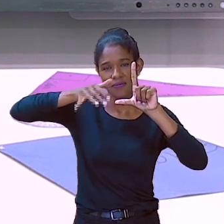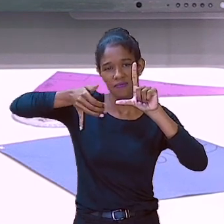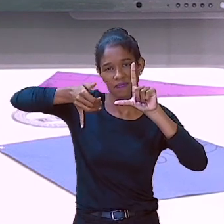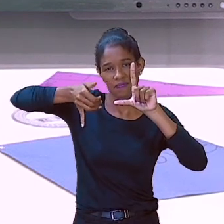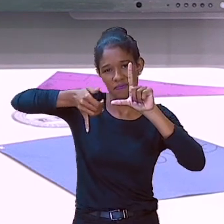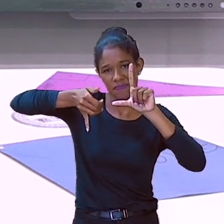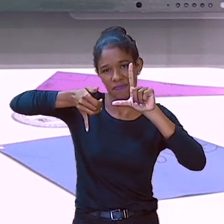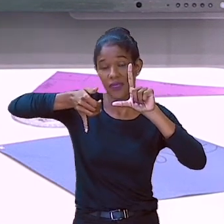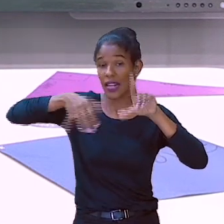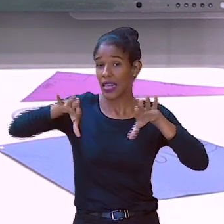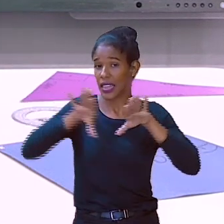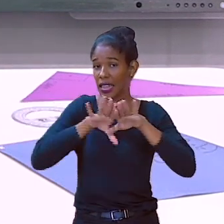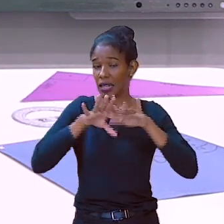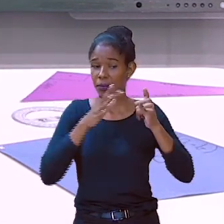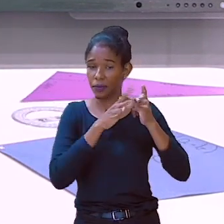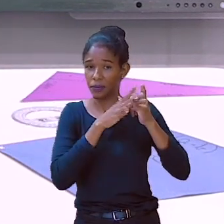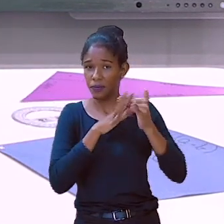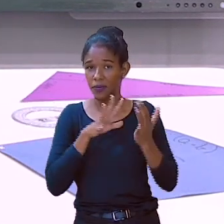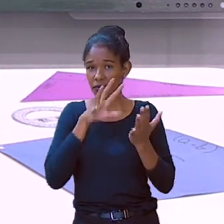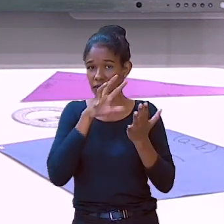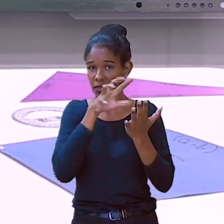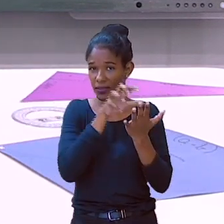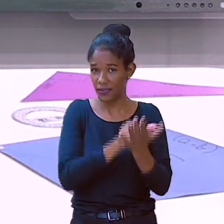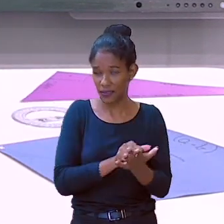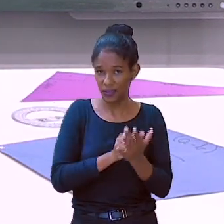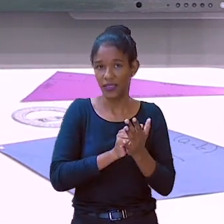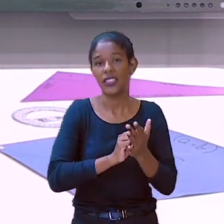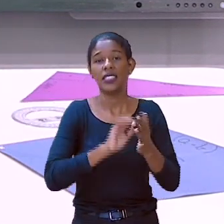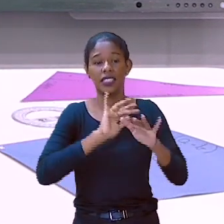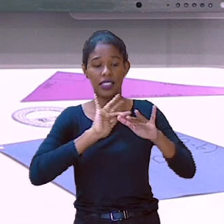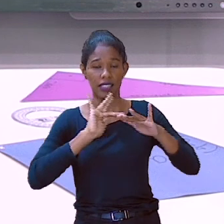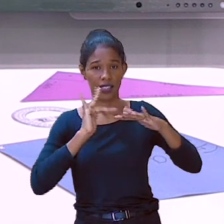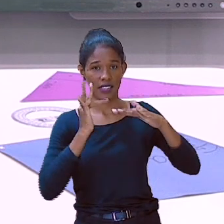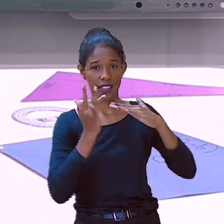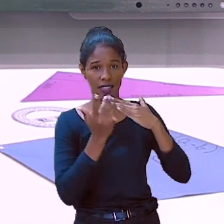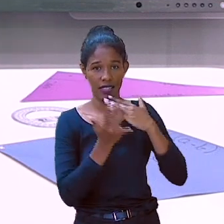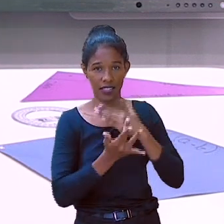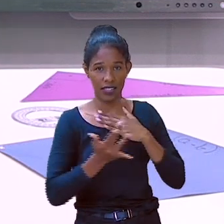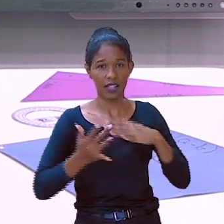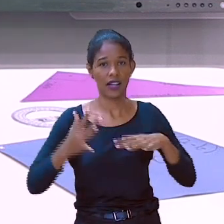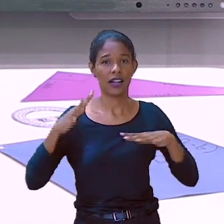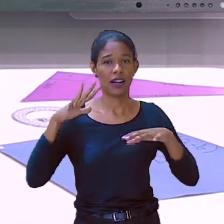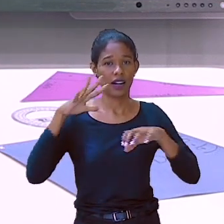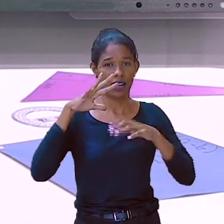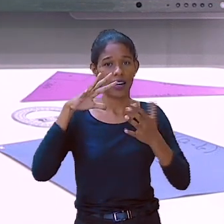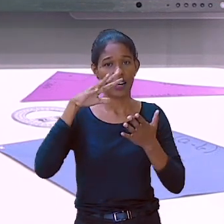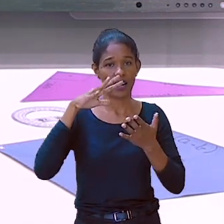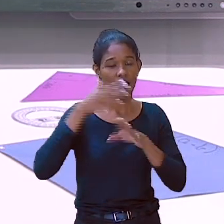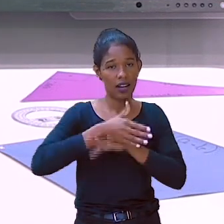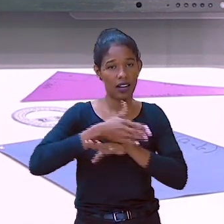da tela. Se inscreva também no nosso canal do YouTube. Vá lá, veja a